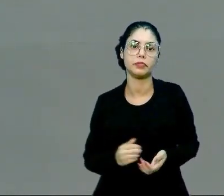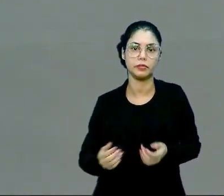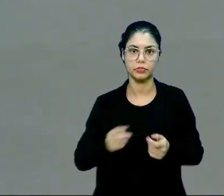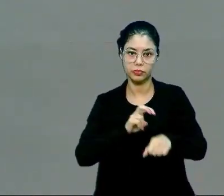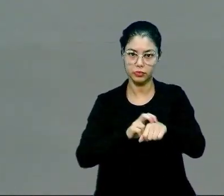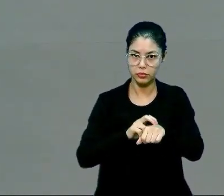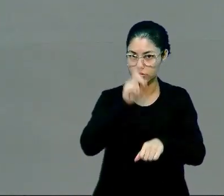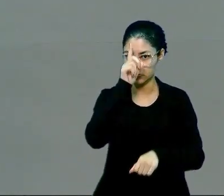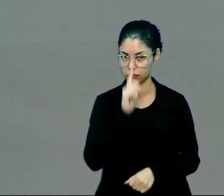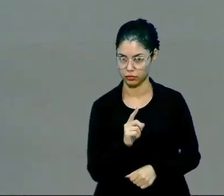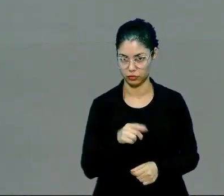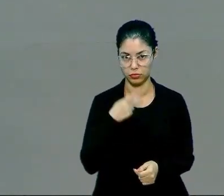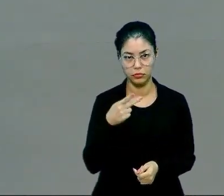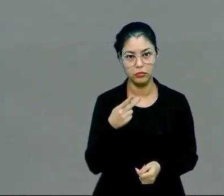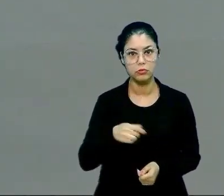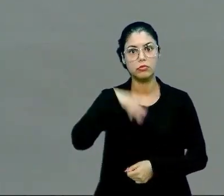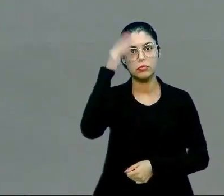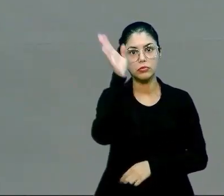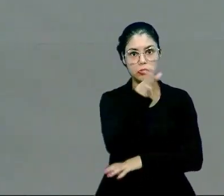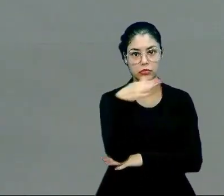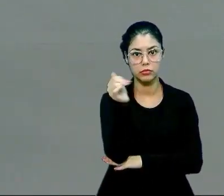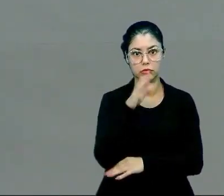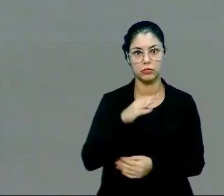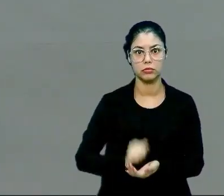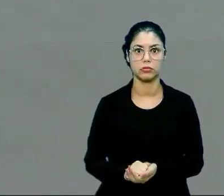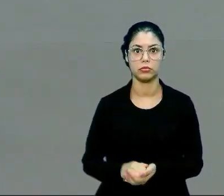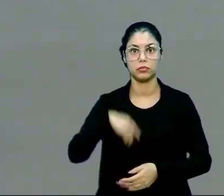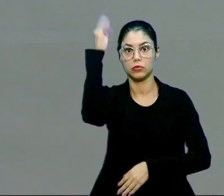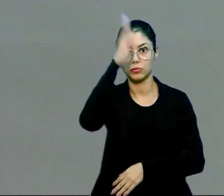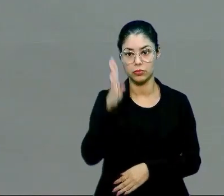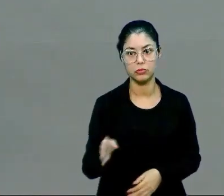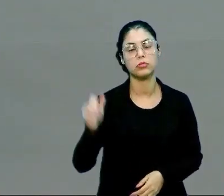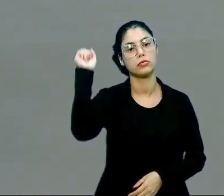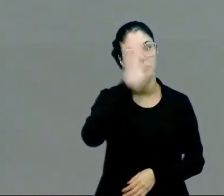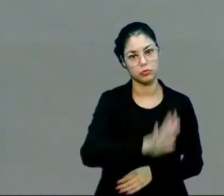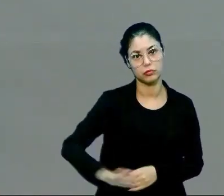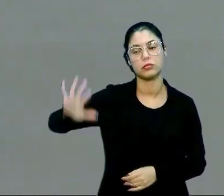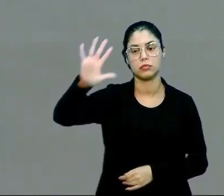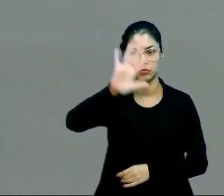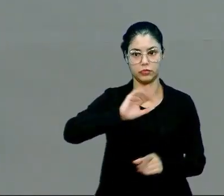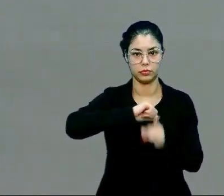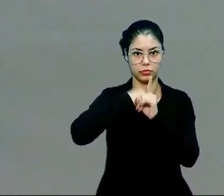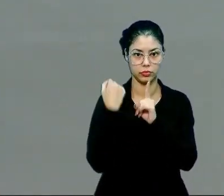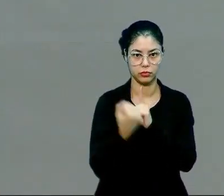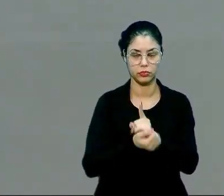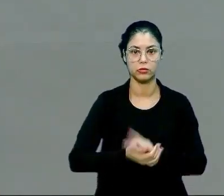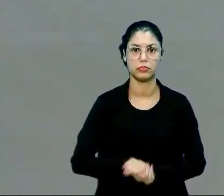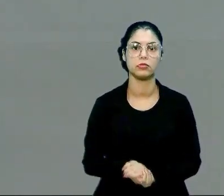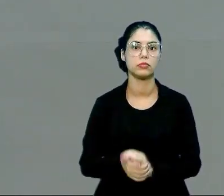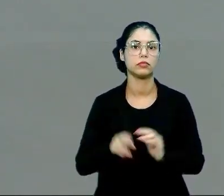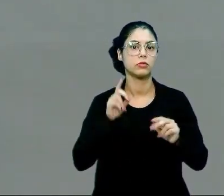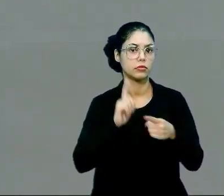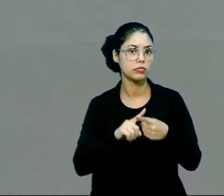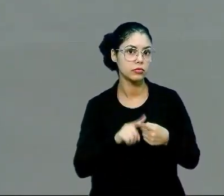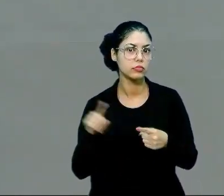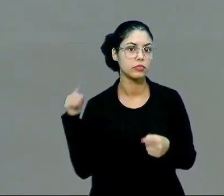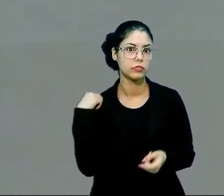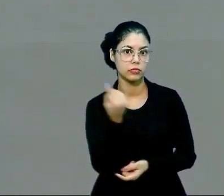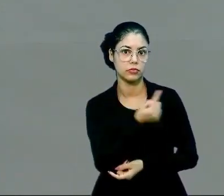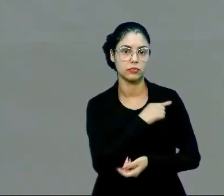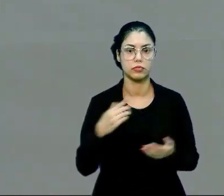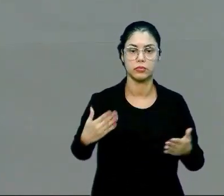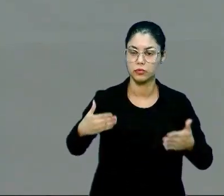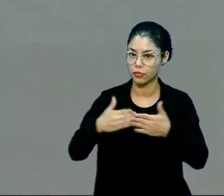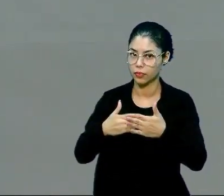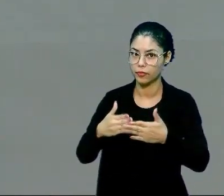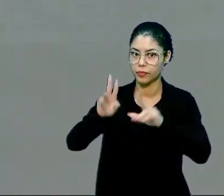um verde e amarelo, ele está falando da nossa bandeira, ele está falando do Brasil, ele está falando da nossa sociedade. Porque vocês sabem que nós iremos